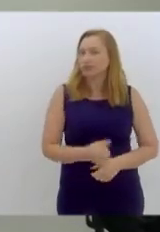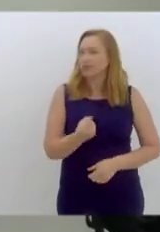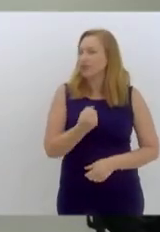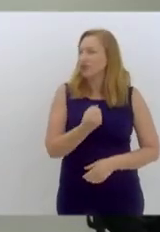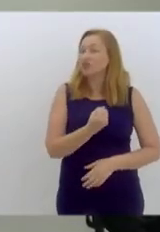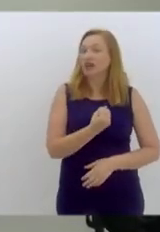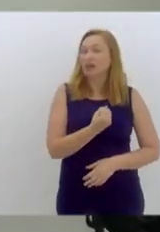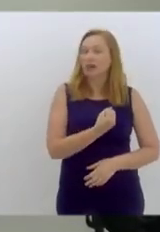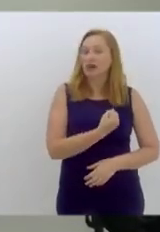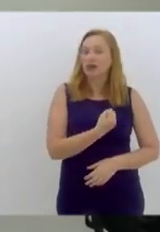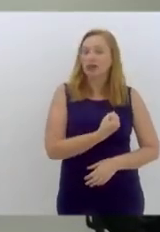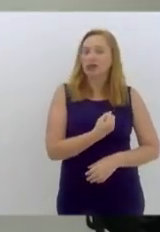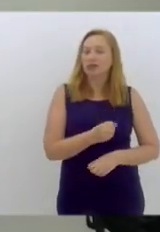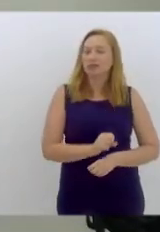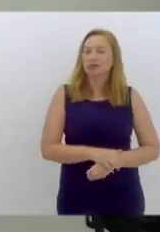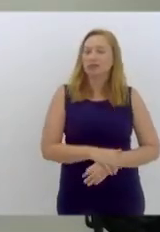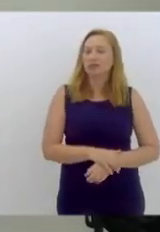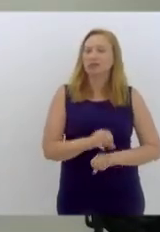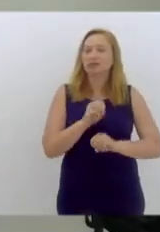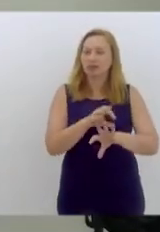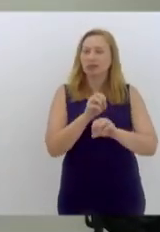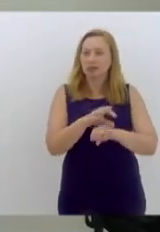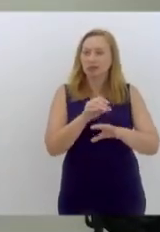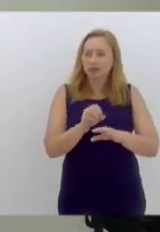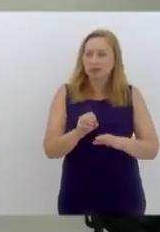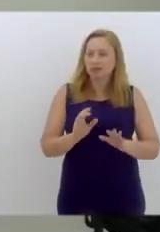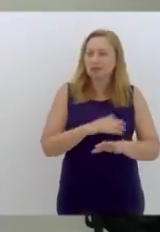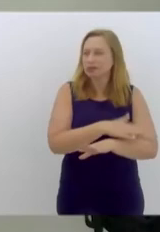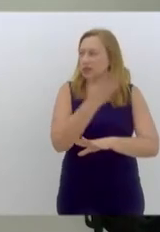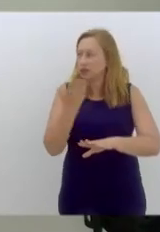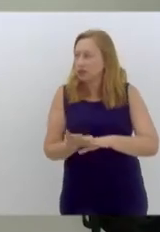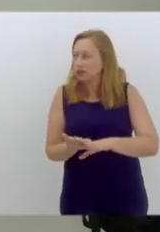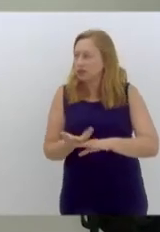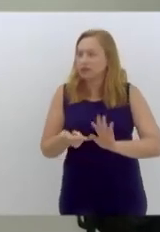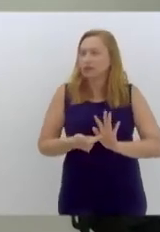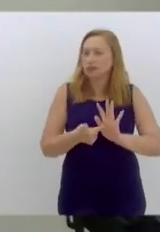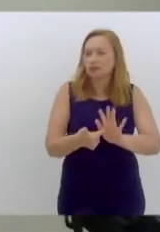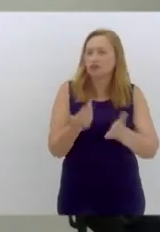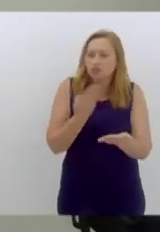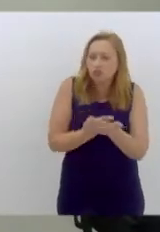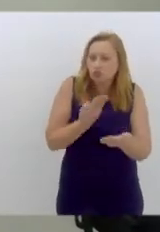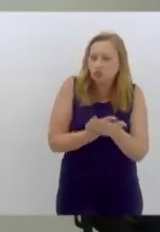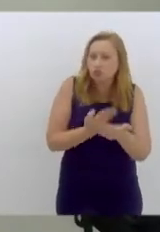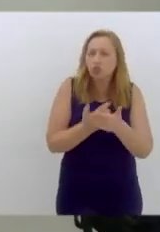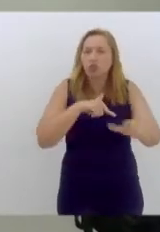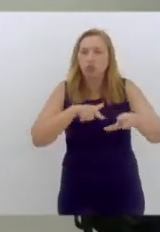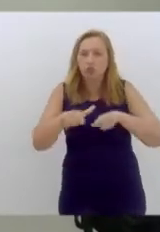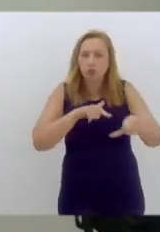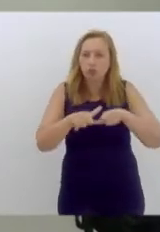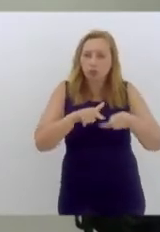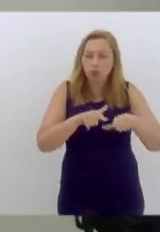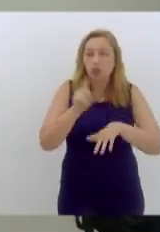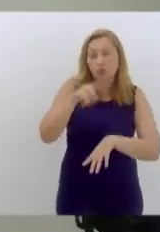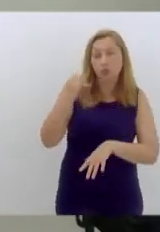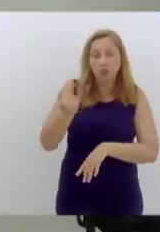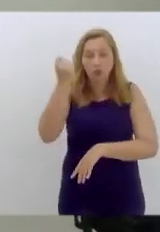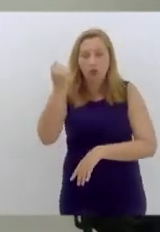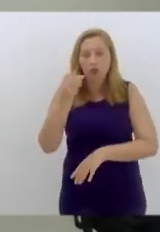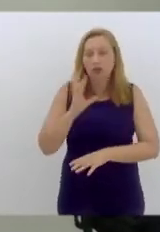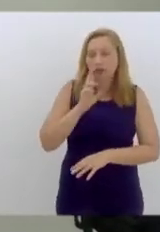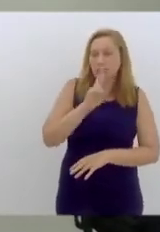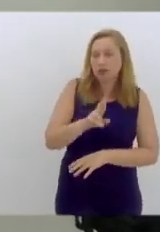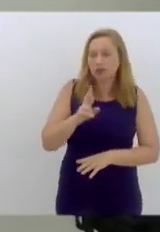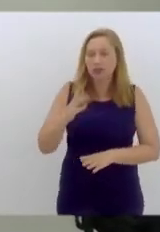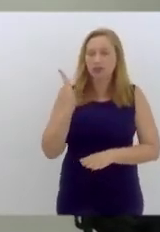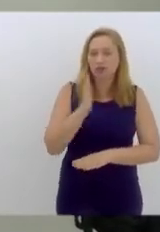matrículas em educação em escolas em tempo integral, ela mostra, a gente tem estudado e trabalhado com isso, quanto isso é importante, tem resultado